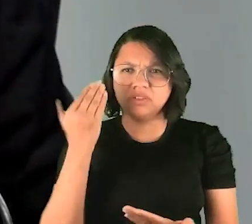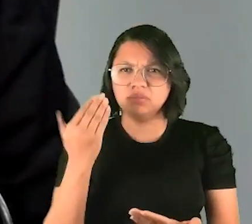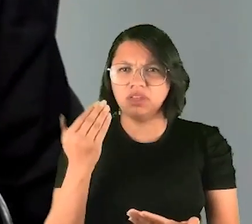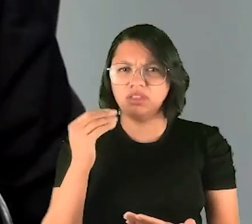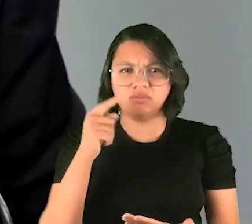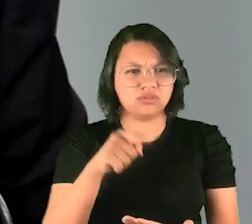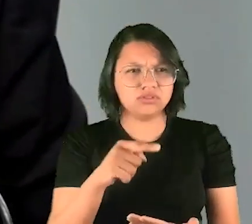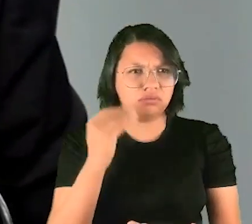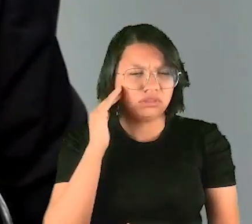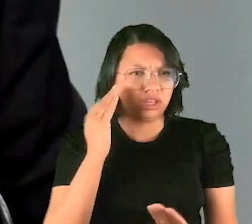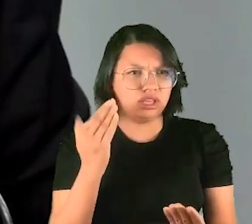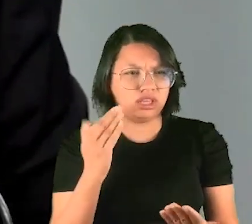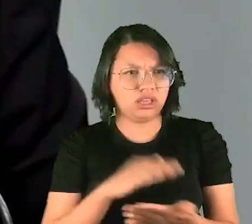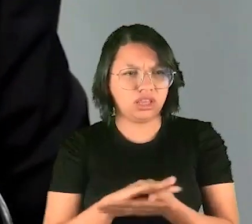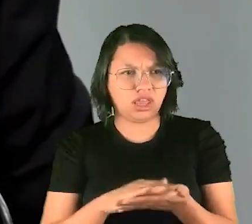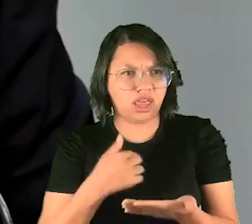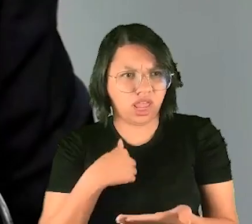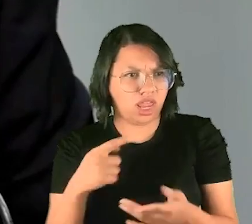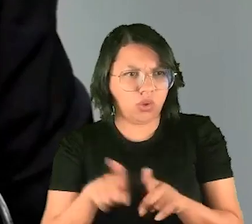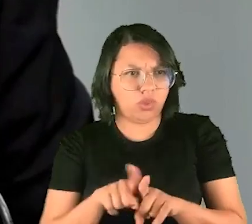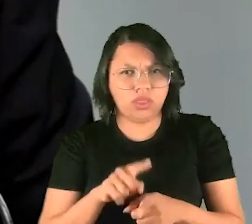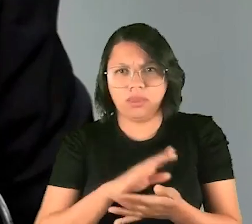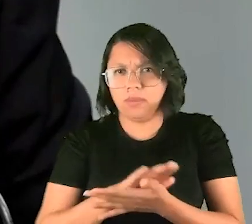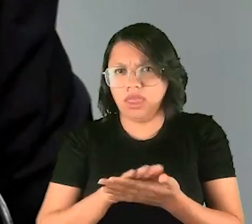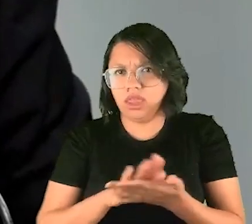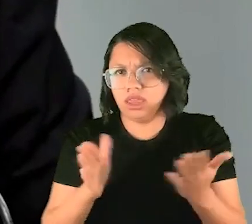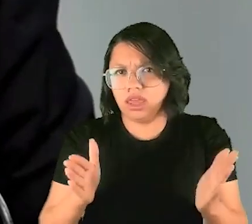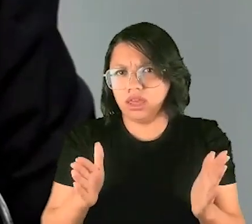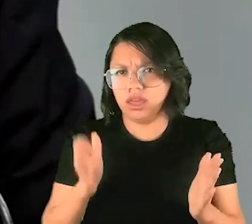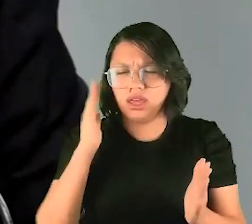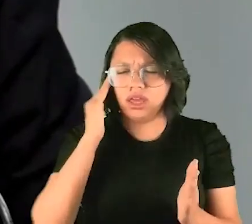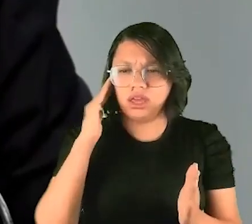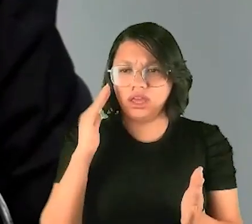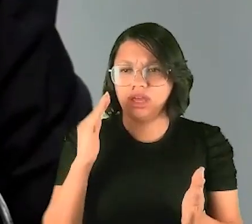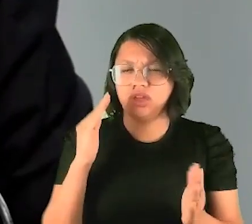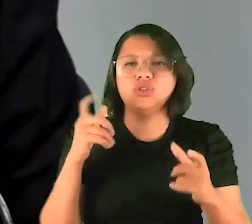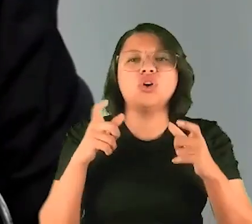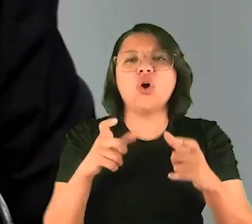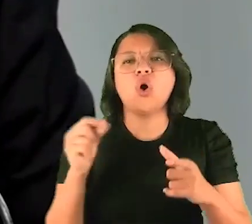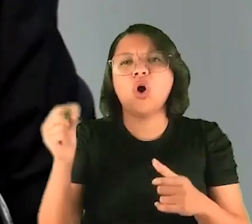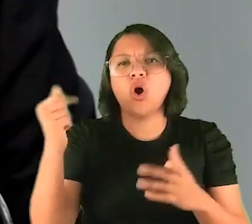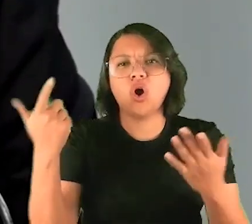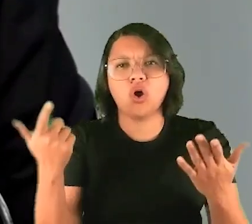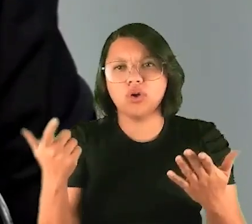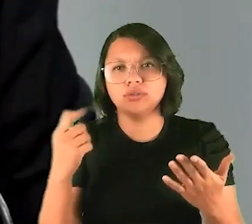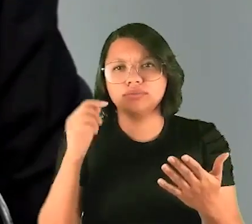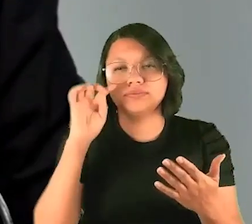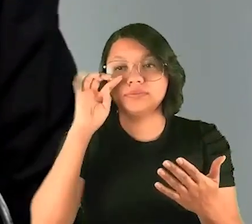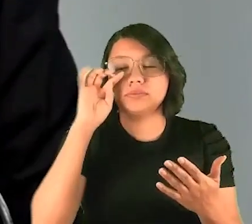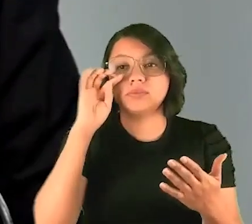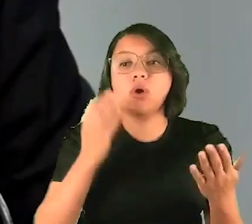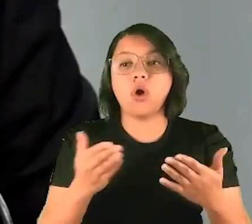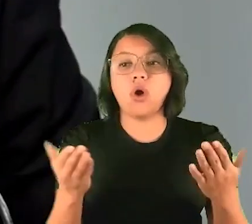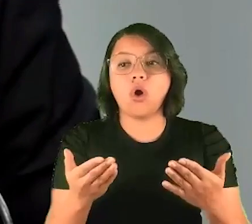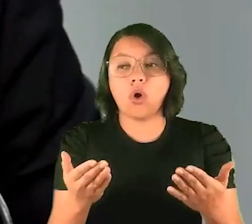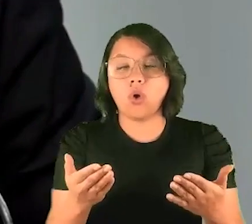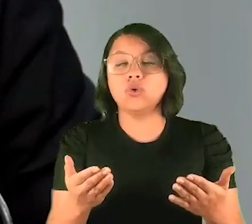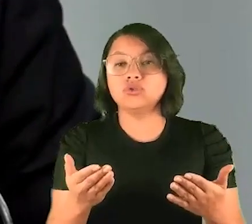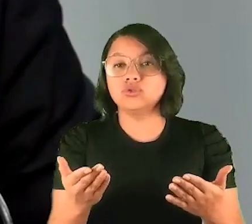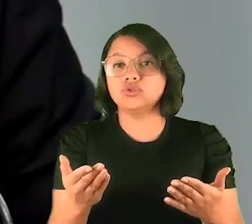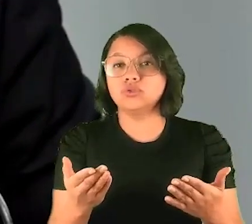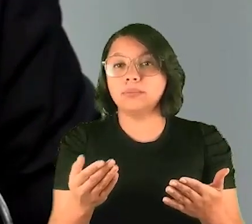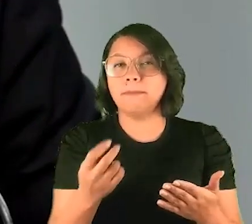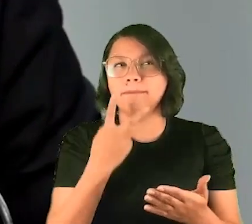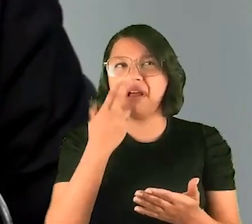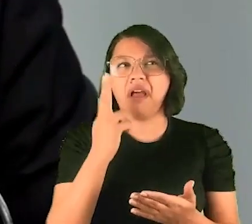que essa precificação está sem sentido, que não é só a senhora que não está entendendo, eu também não estou entendendo de onde estão tirando esses custos, né? Parece